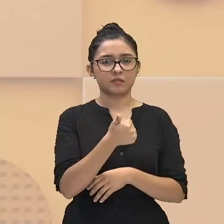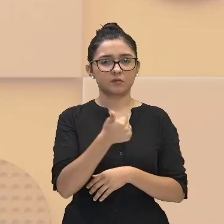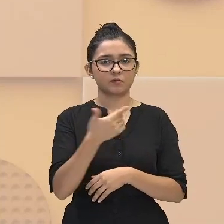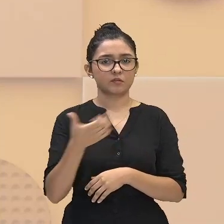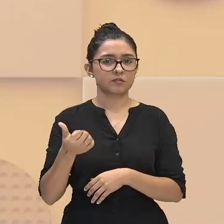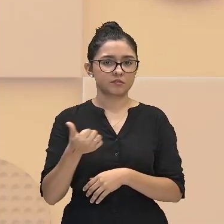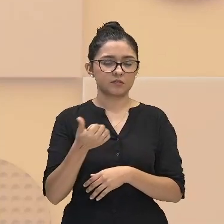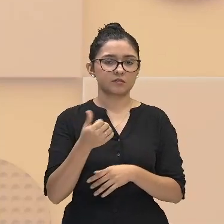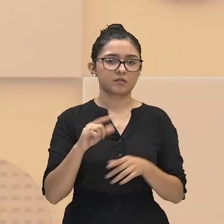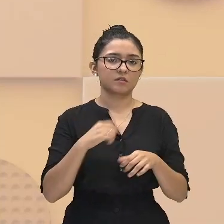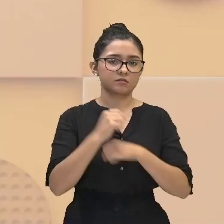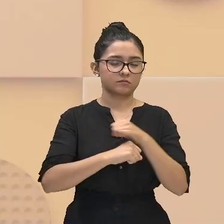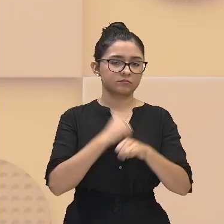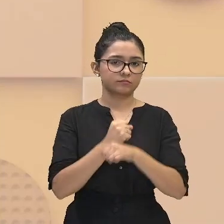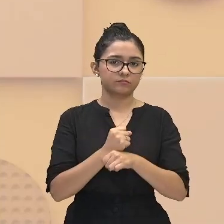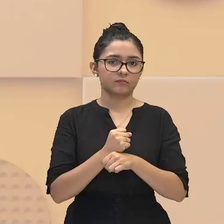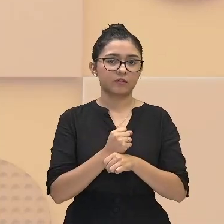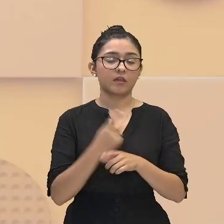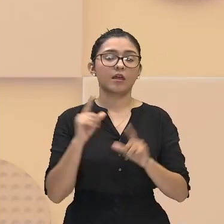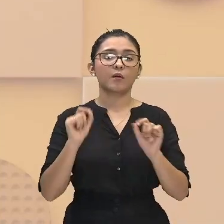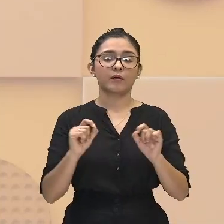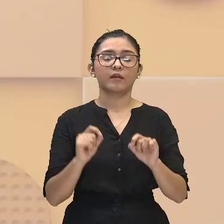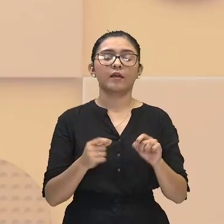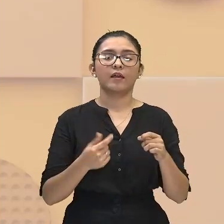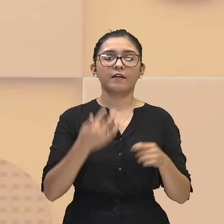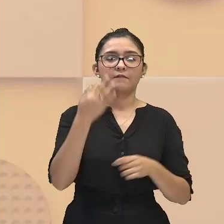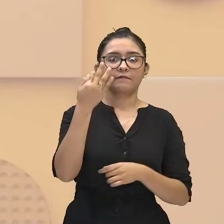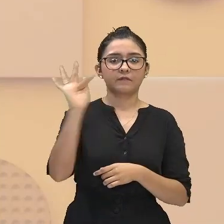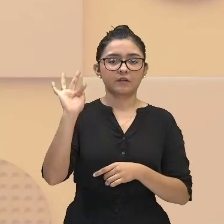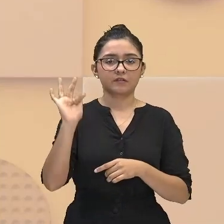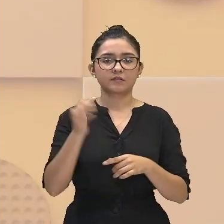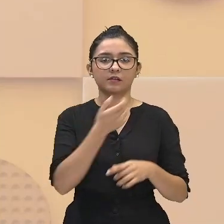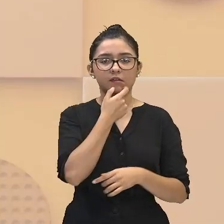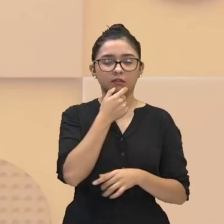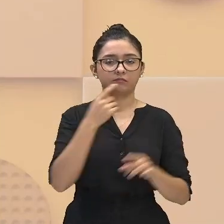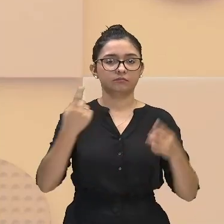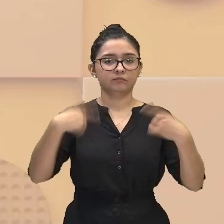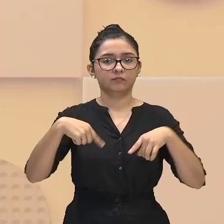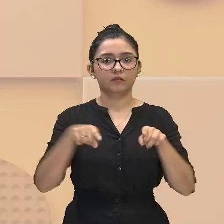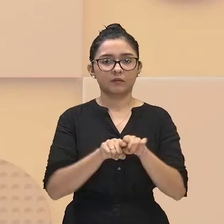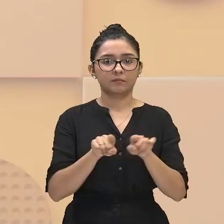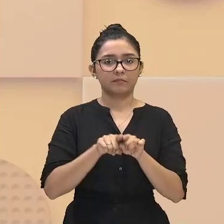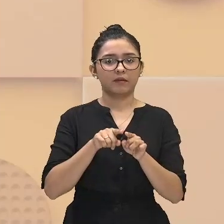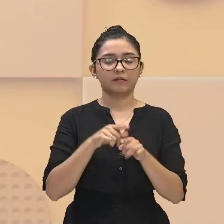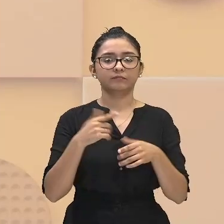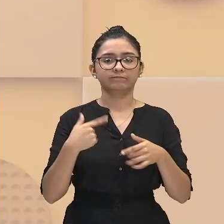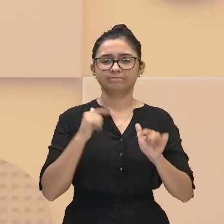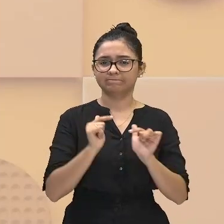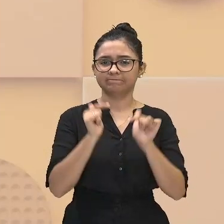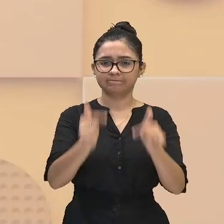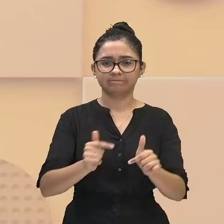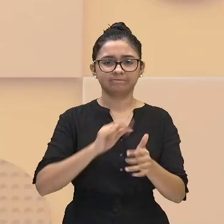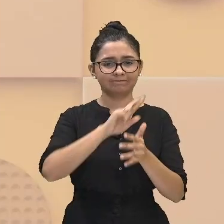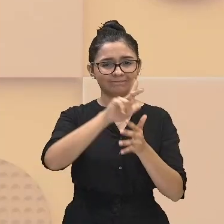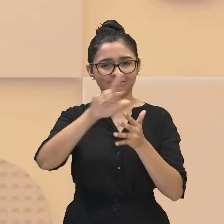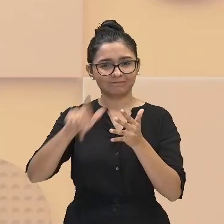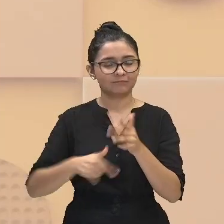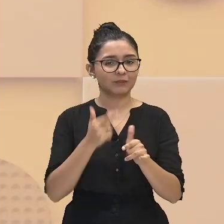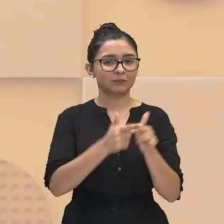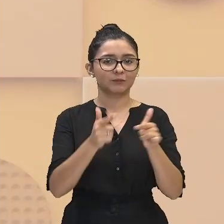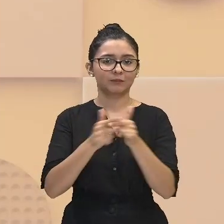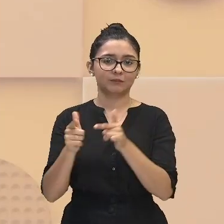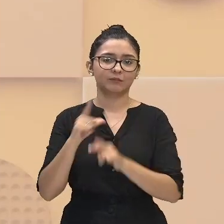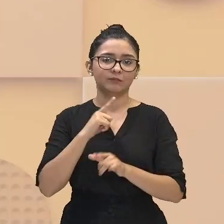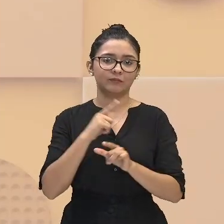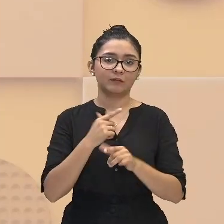França e Inglaterra. Vamos ter revoltas camponesas. Então, uma série de eventos que vão ruir com esse